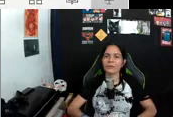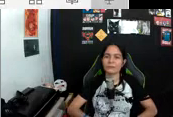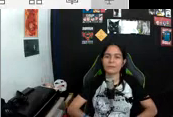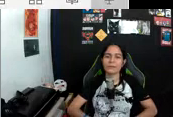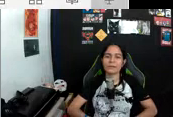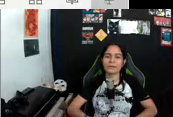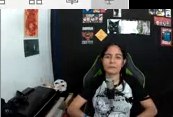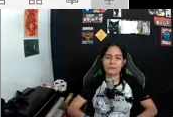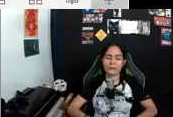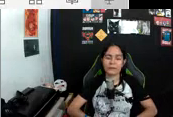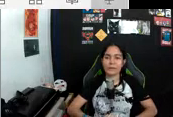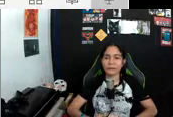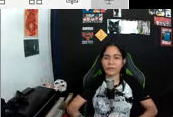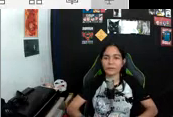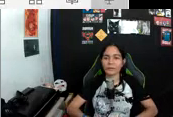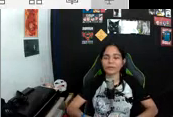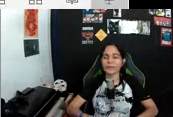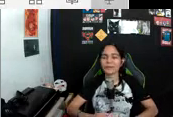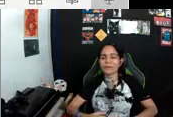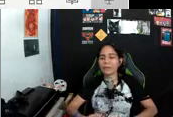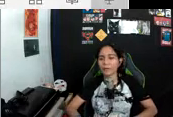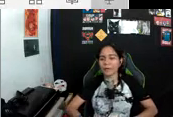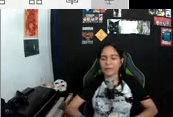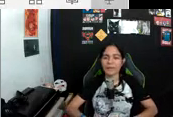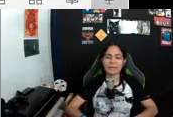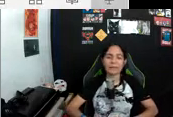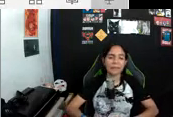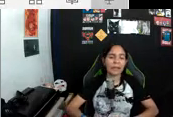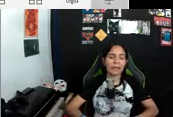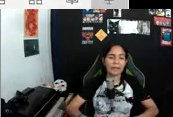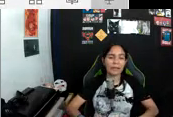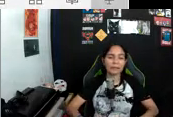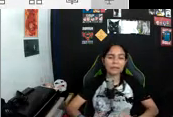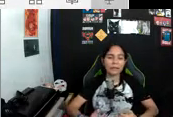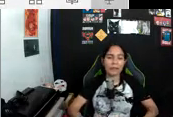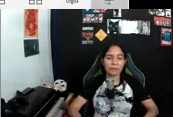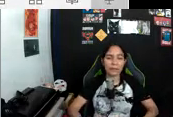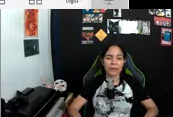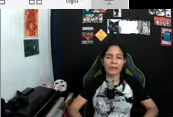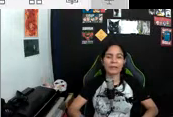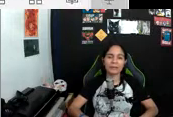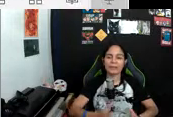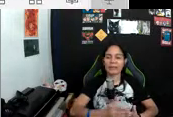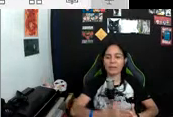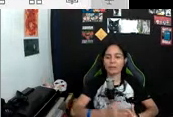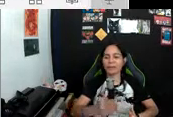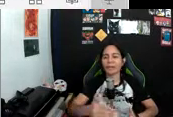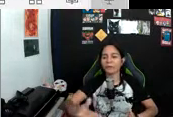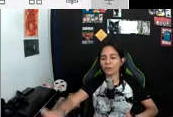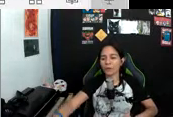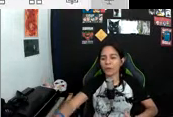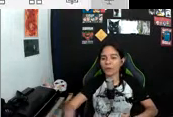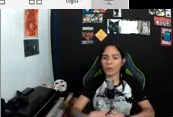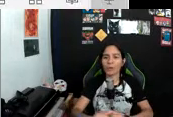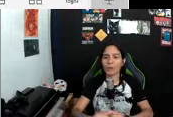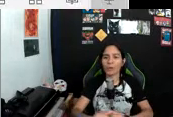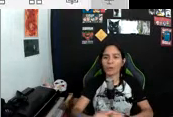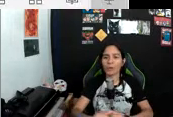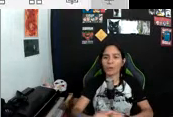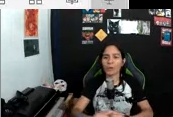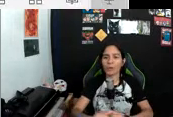complicado. Você entender todas as intercorrências, né? Você saber se aquilo está